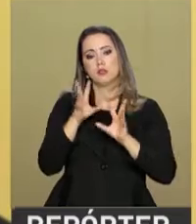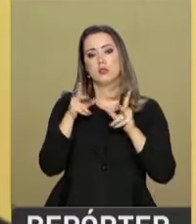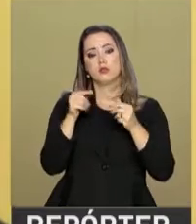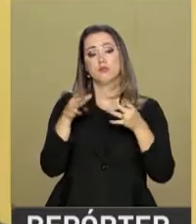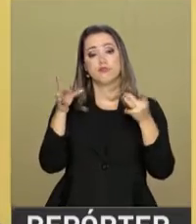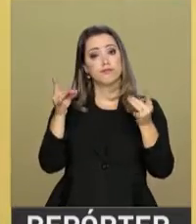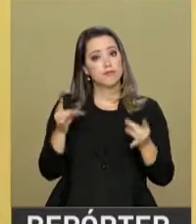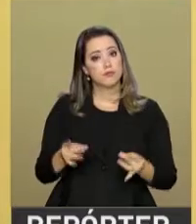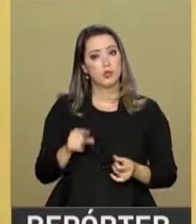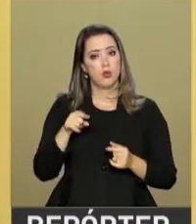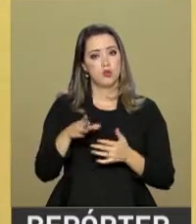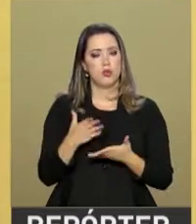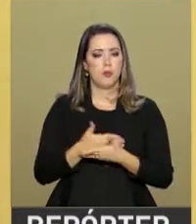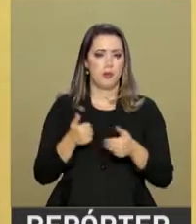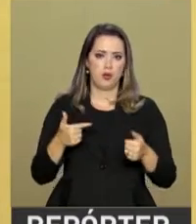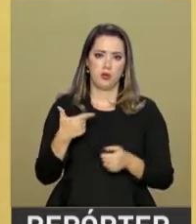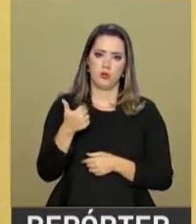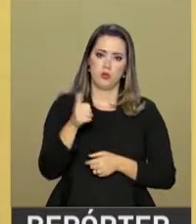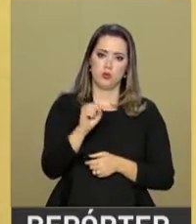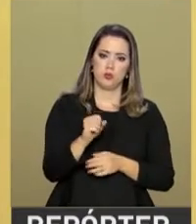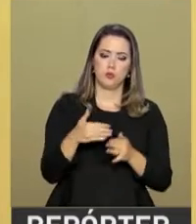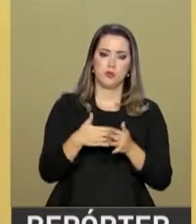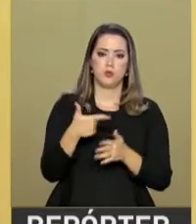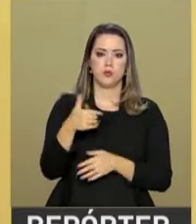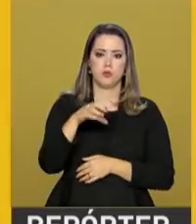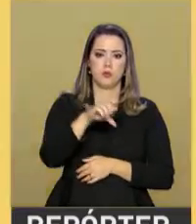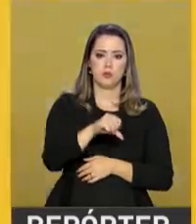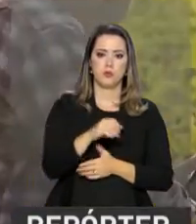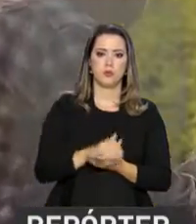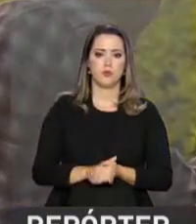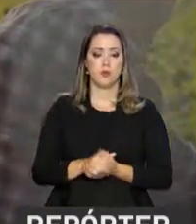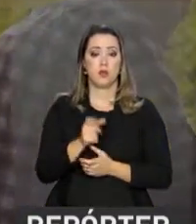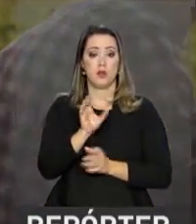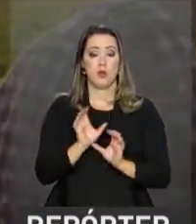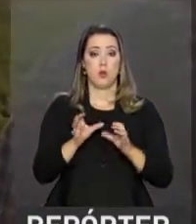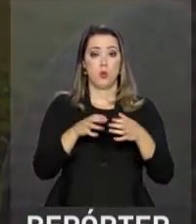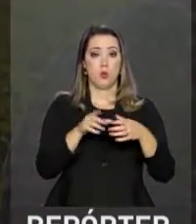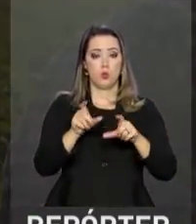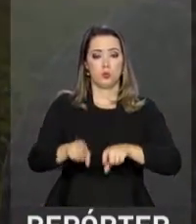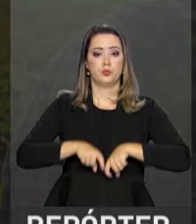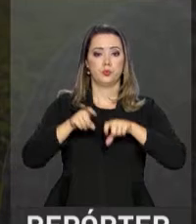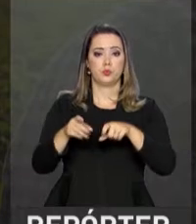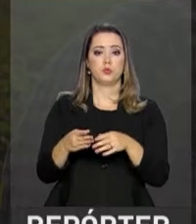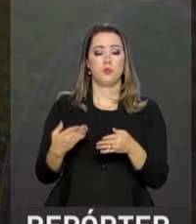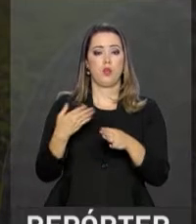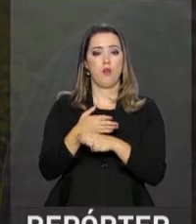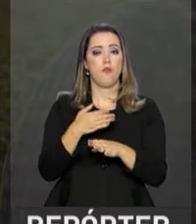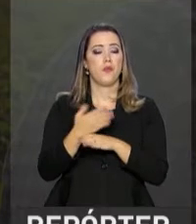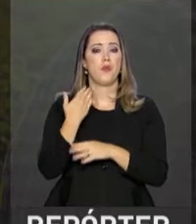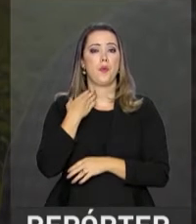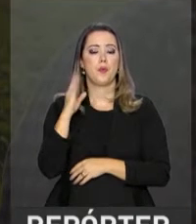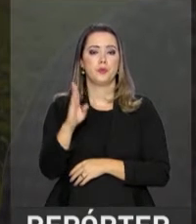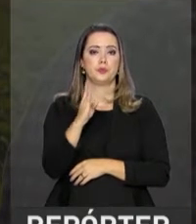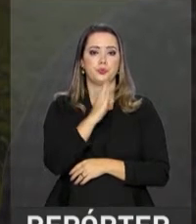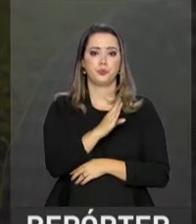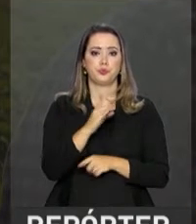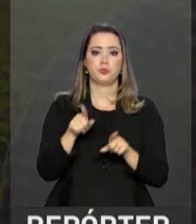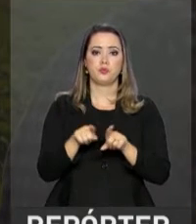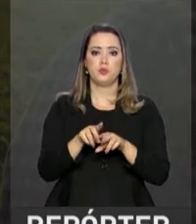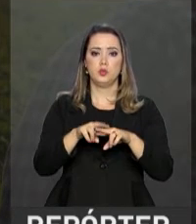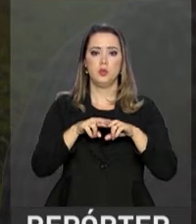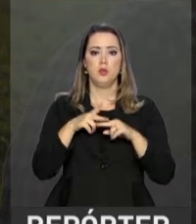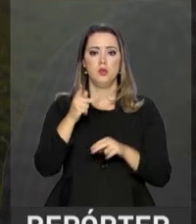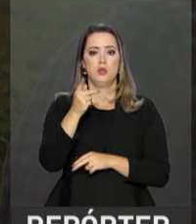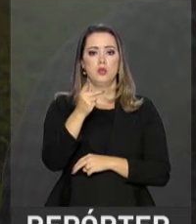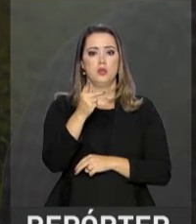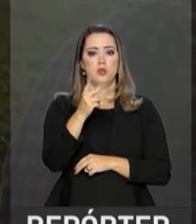nossa safra de 2018 e 2019. Os agricultores pegam um empréstimo no Banco do Brasil por meio do Programa Nacional